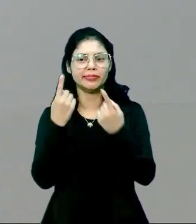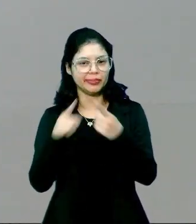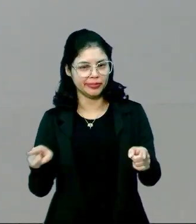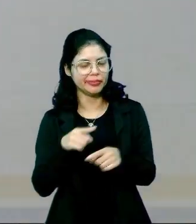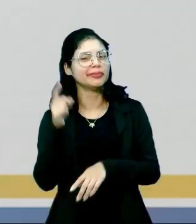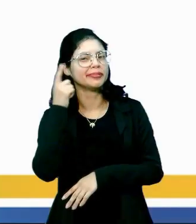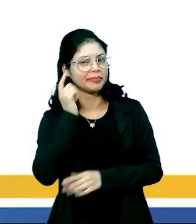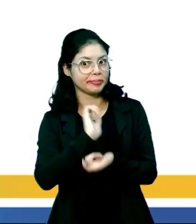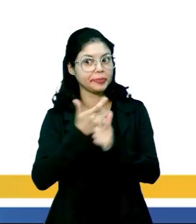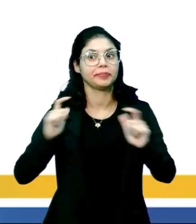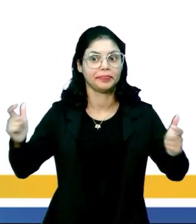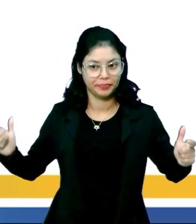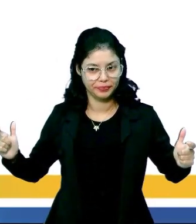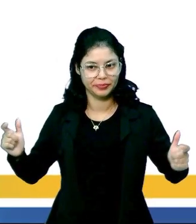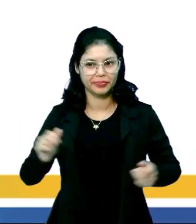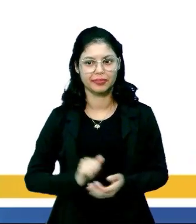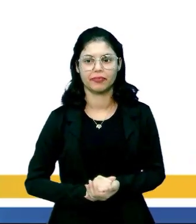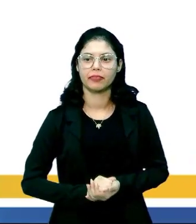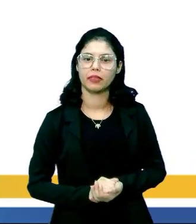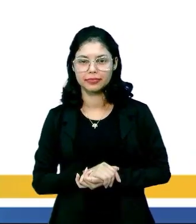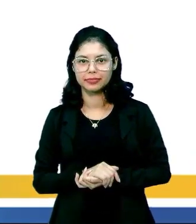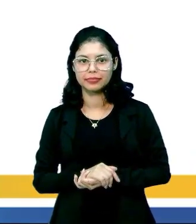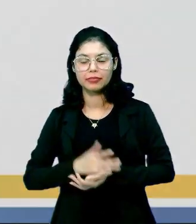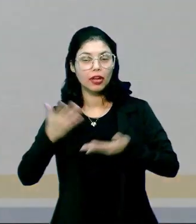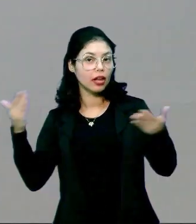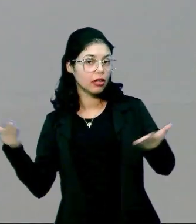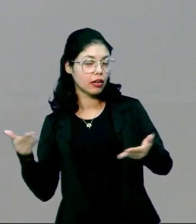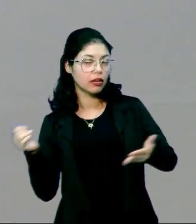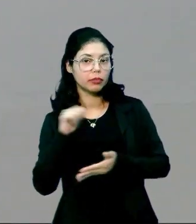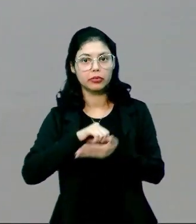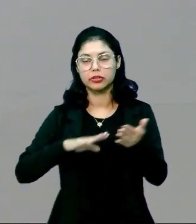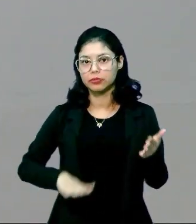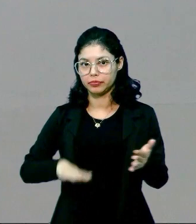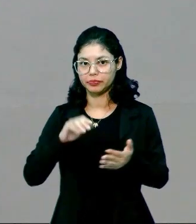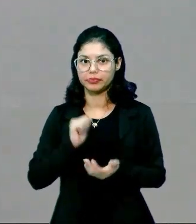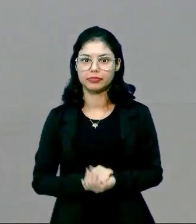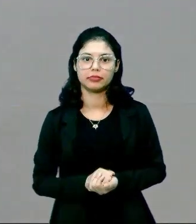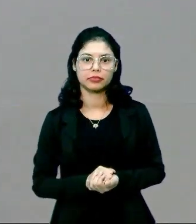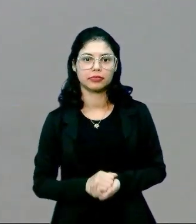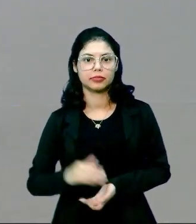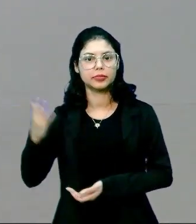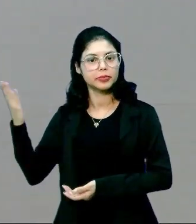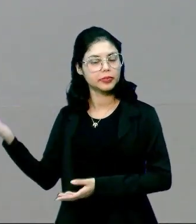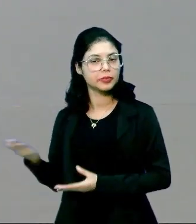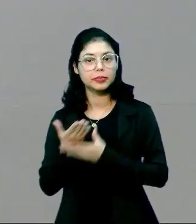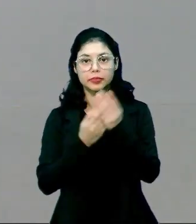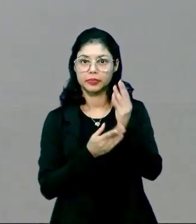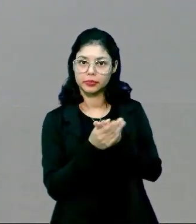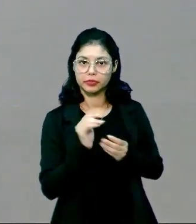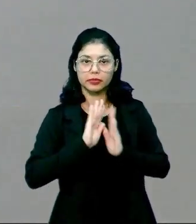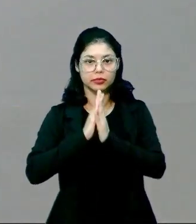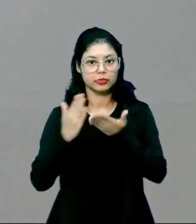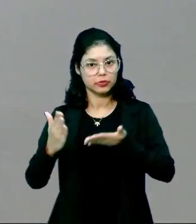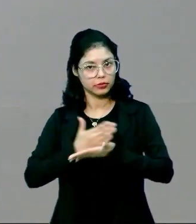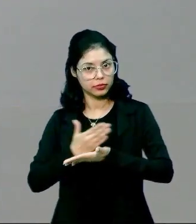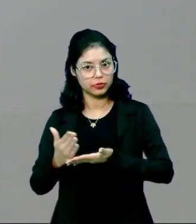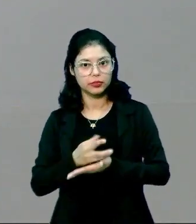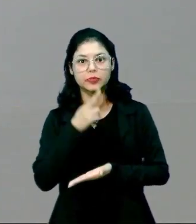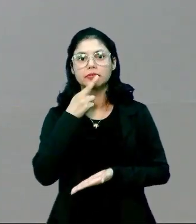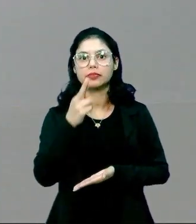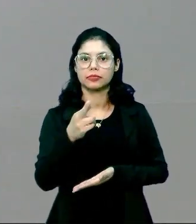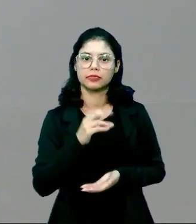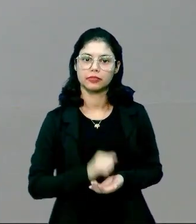é imensa Ok vamos aos nossos exercícios e em mãos você você vai ter o livro resolve